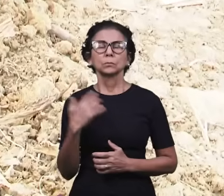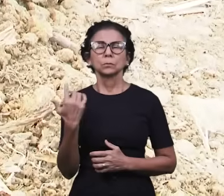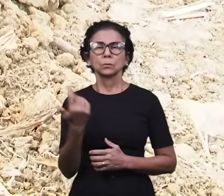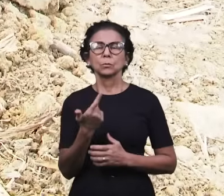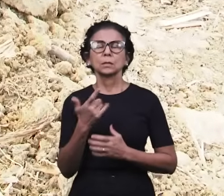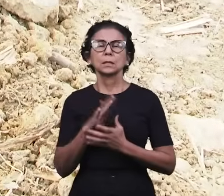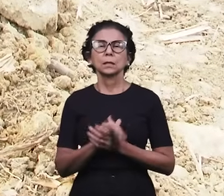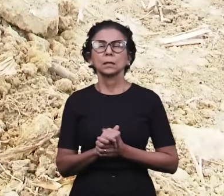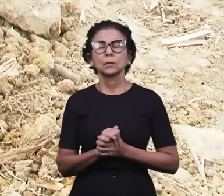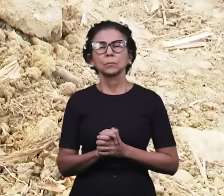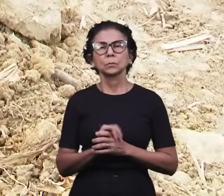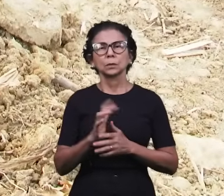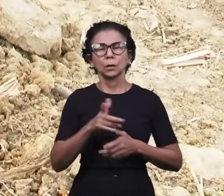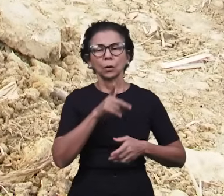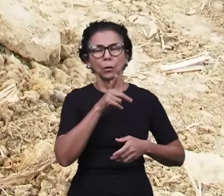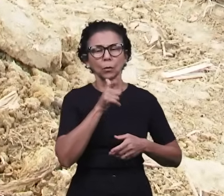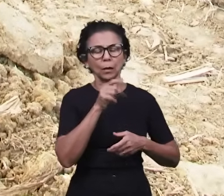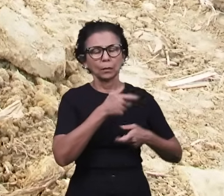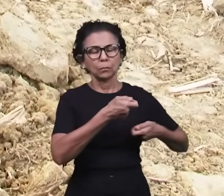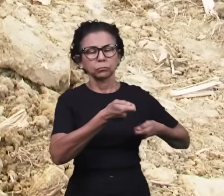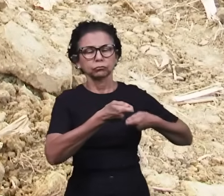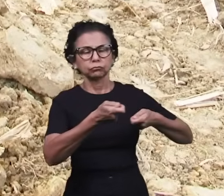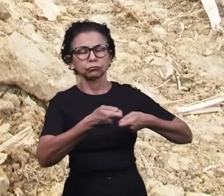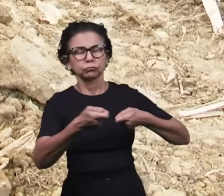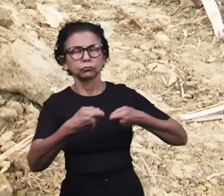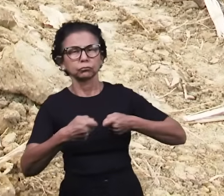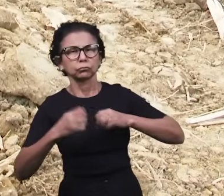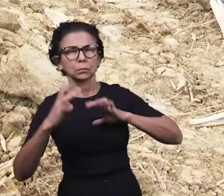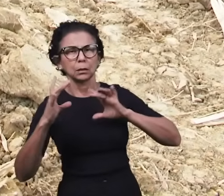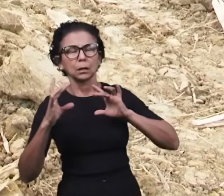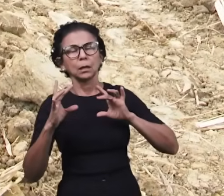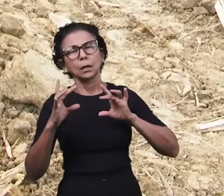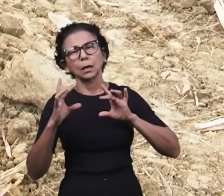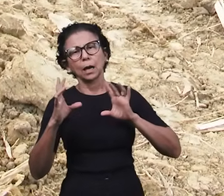de canhões.